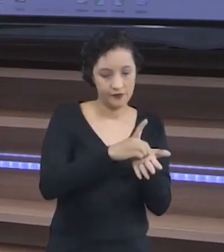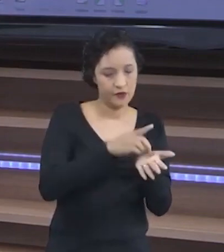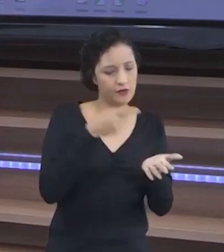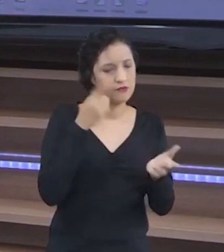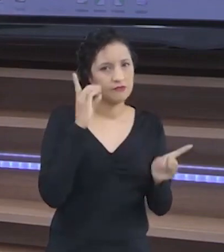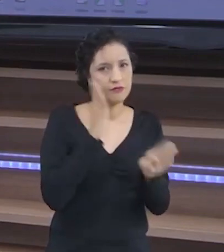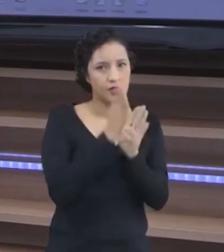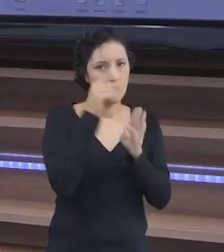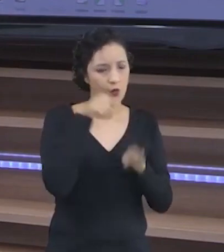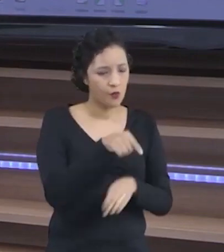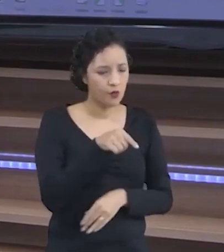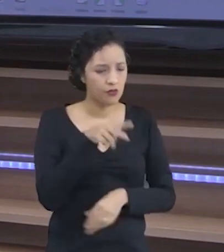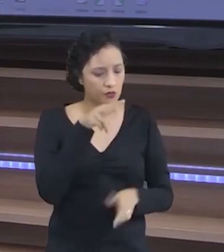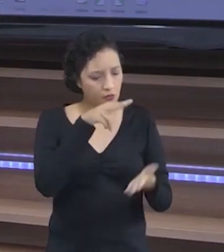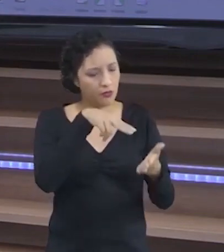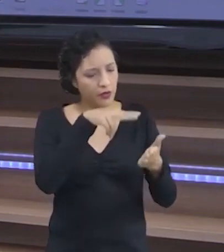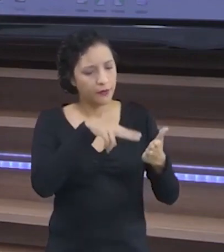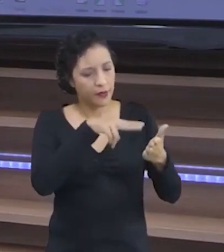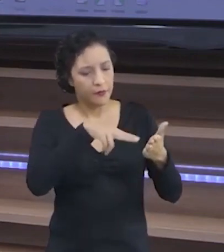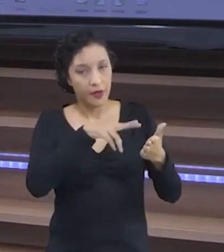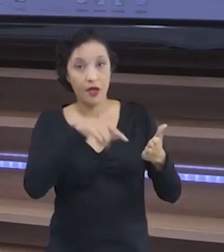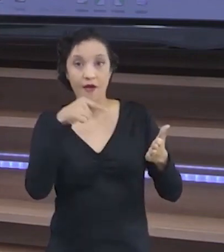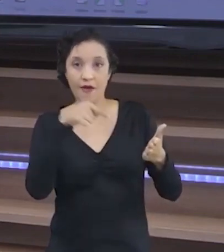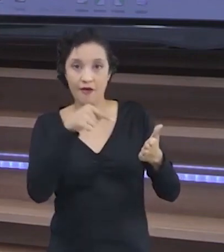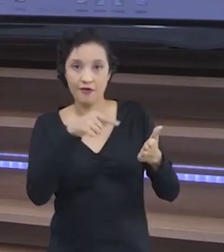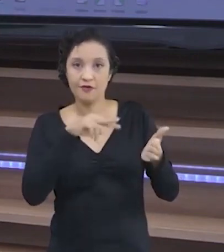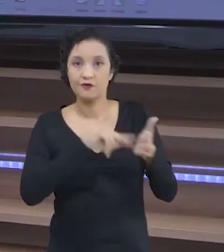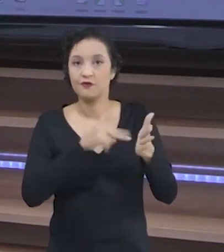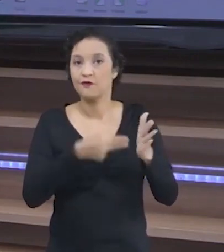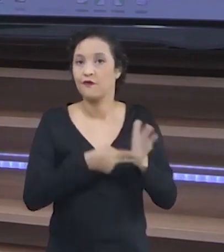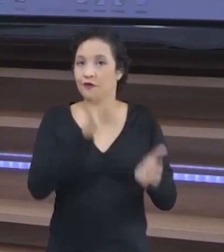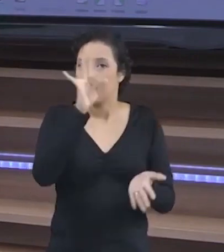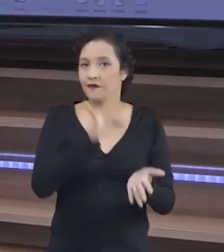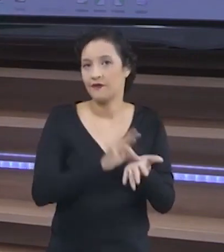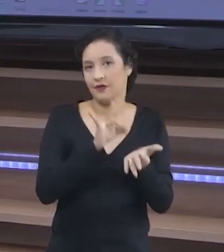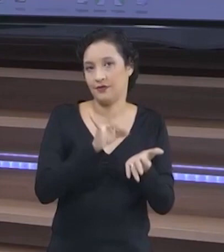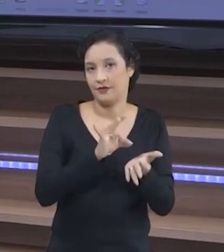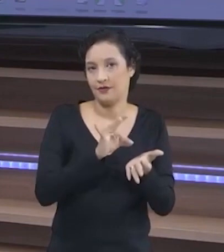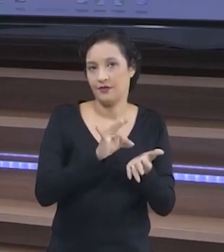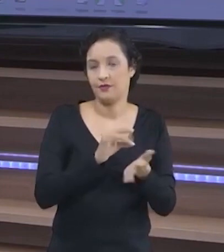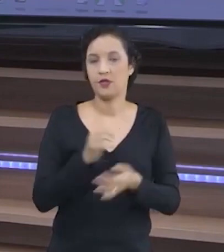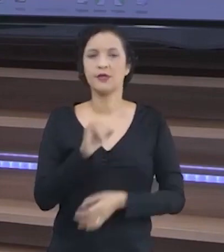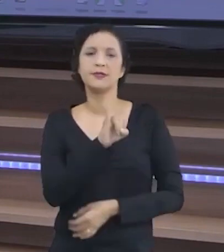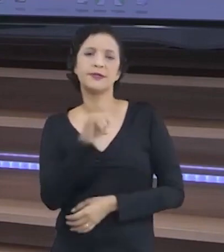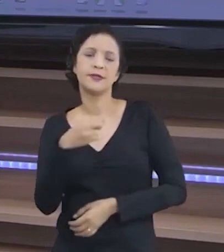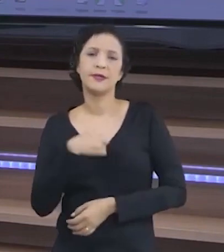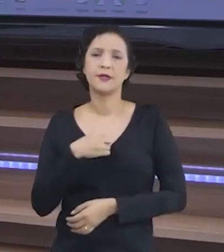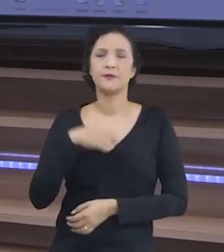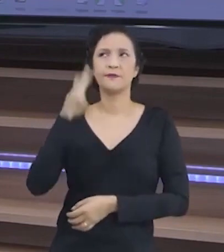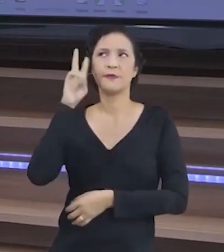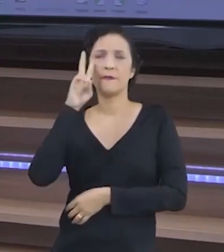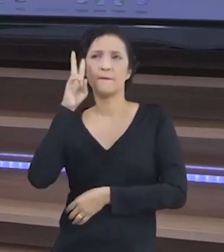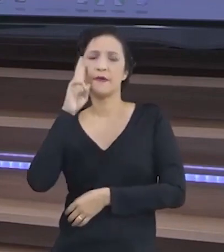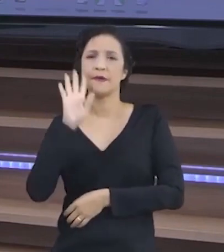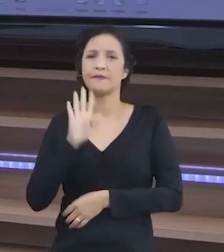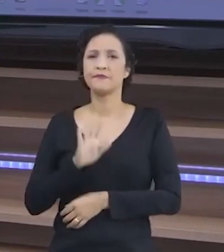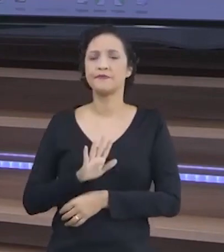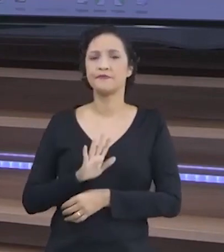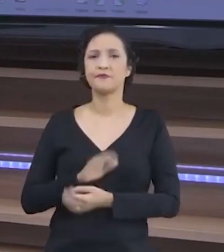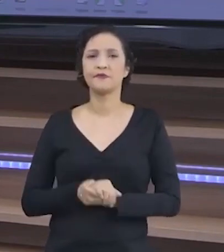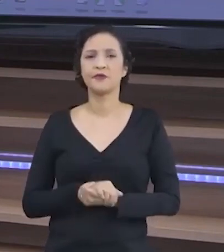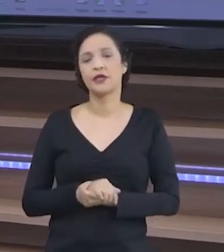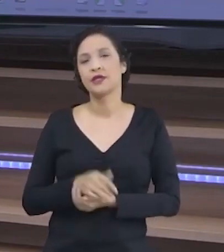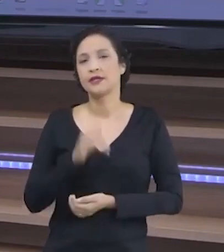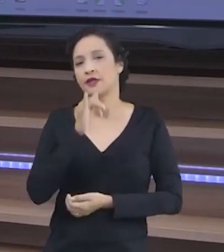sentido literal, é o sentido denotativo. Para eu lembrar, professora, seria interessante eu entender assim,